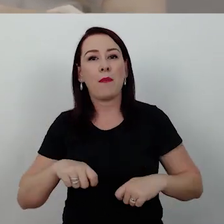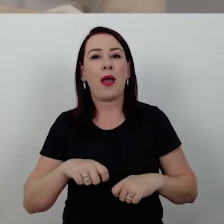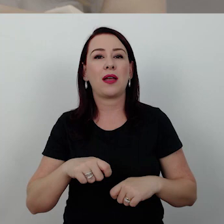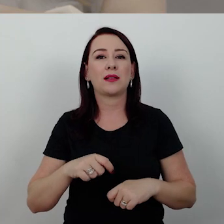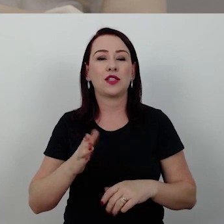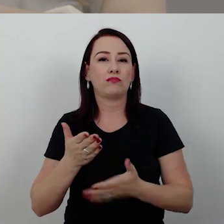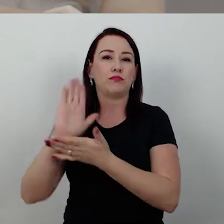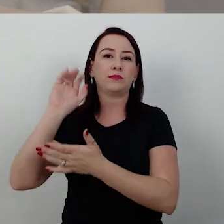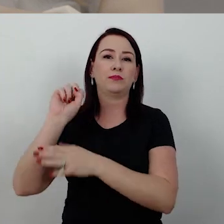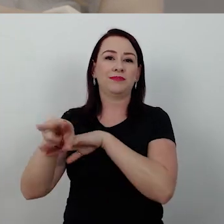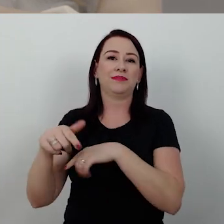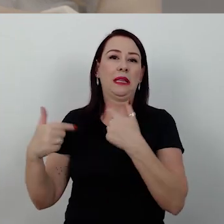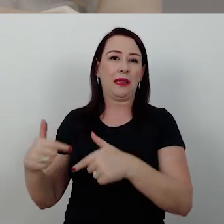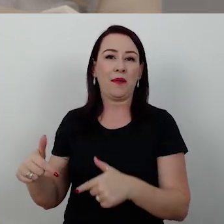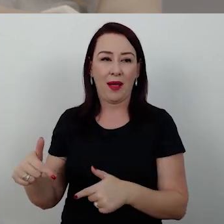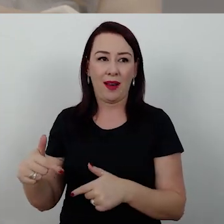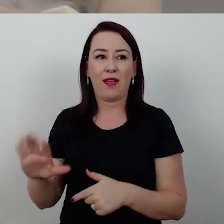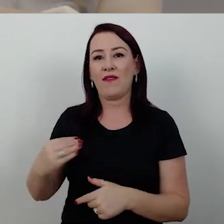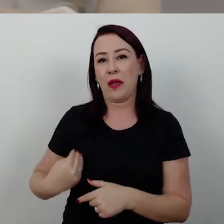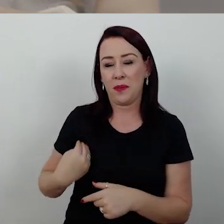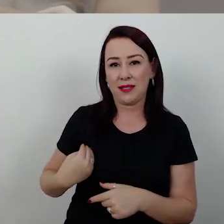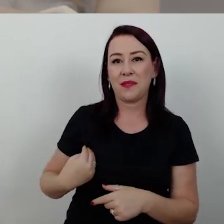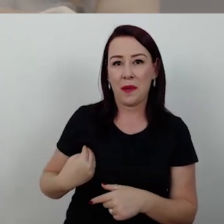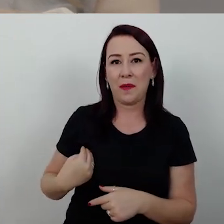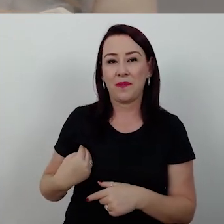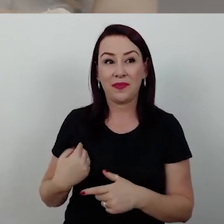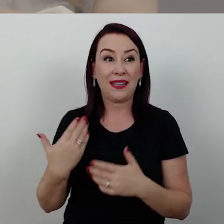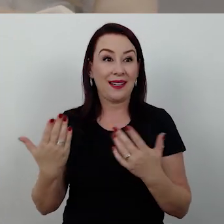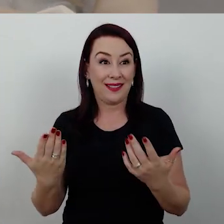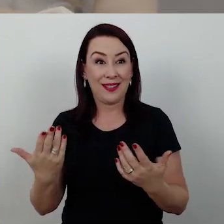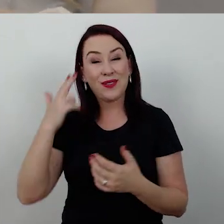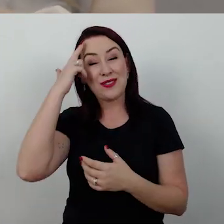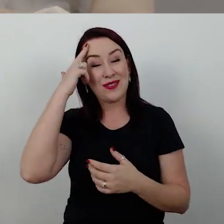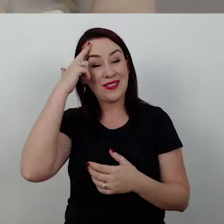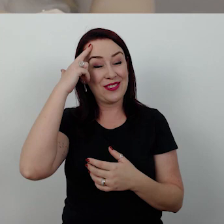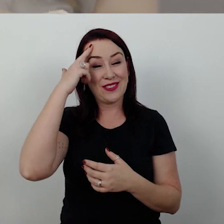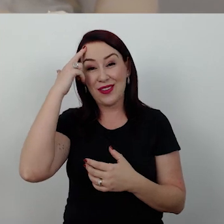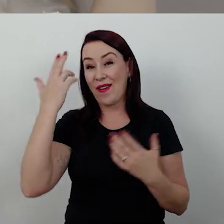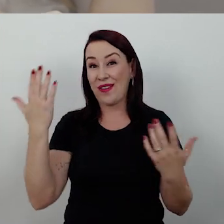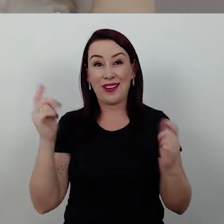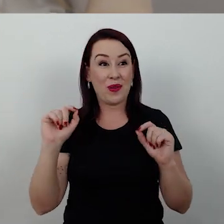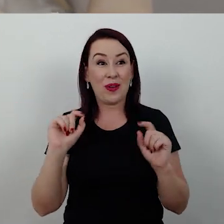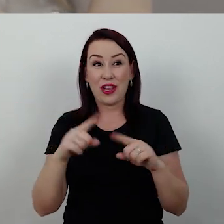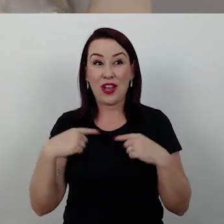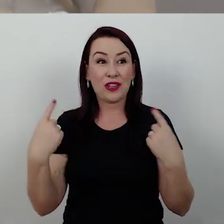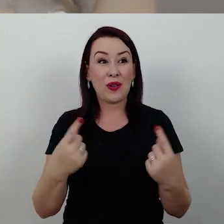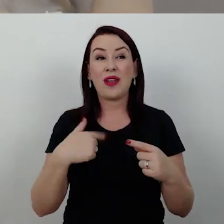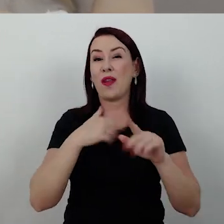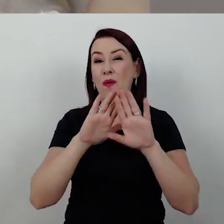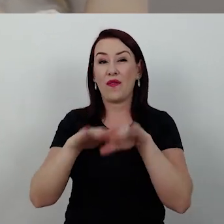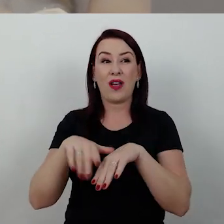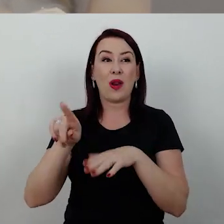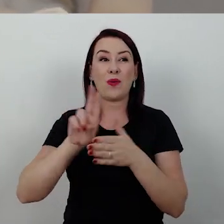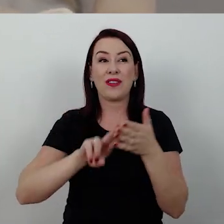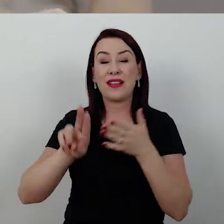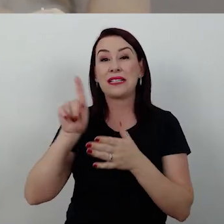já acessar automaticamente o mercado. Então, esse é o sonho de consumo estrelinha de qualquer... Eu falo para as universidades, acabei